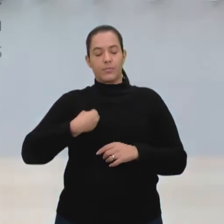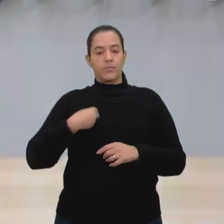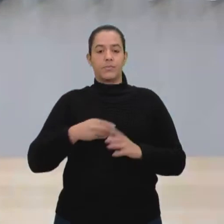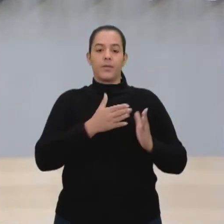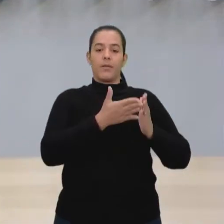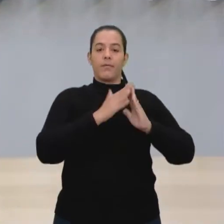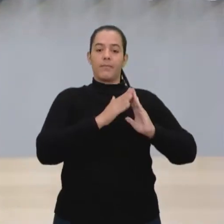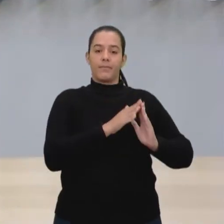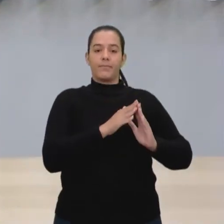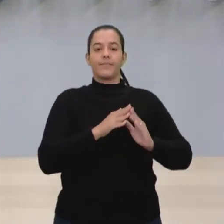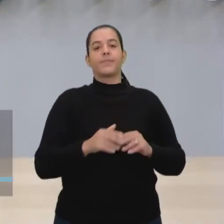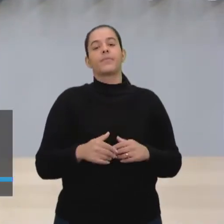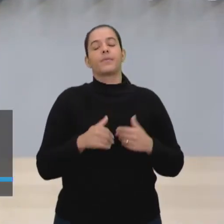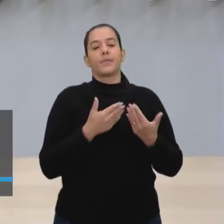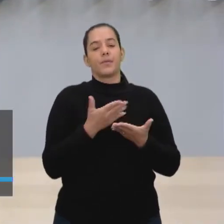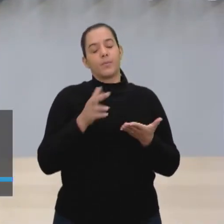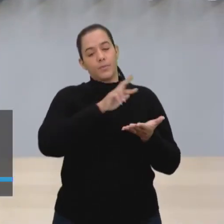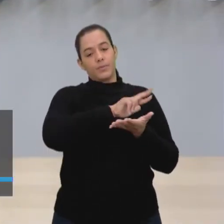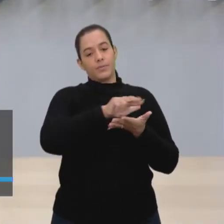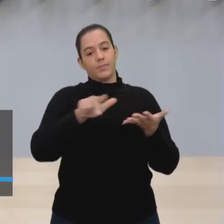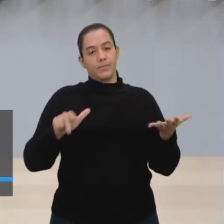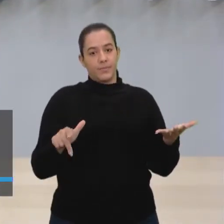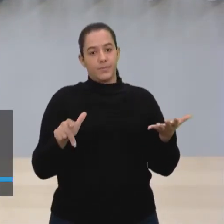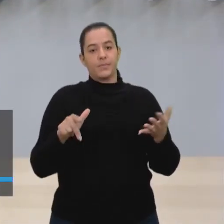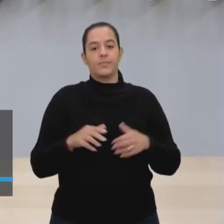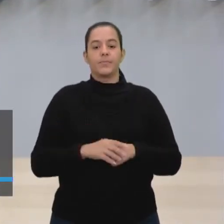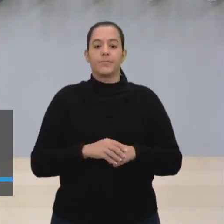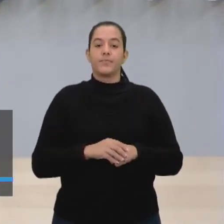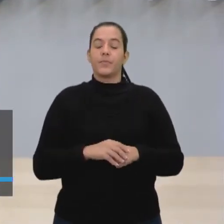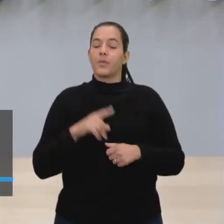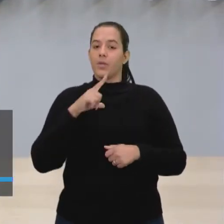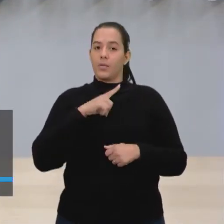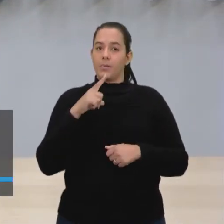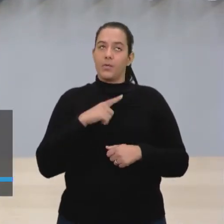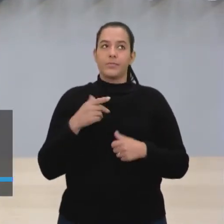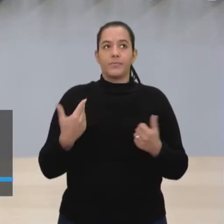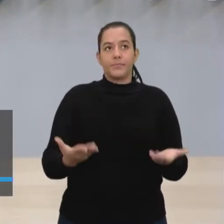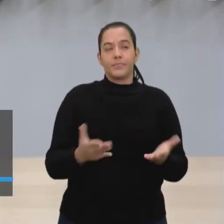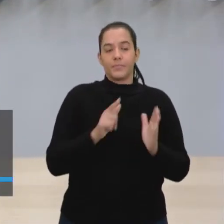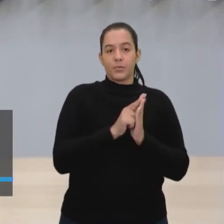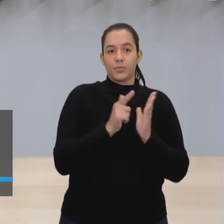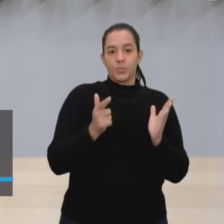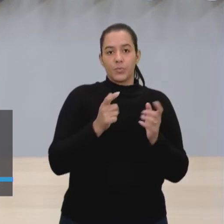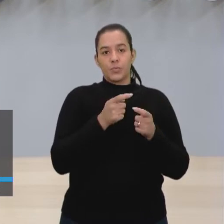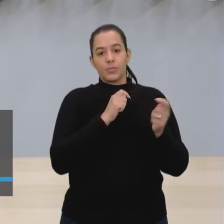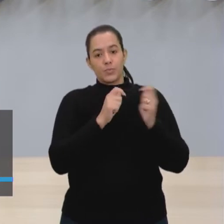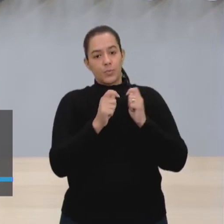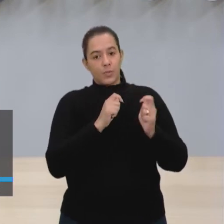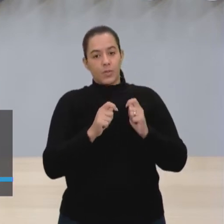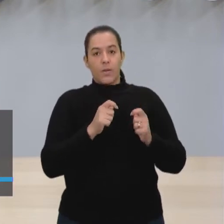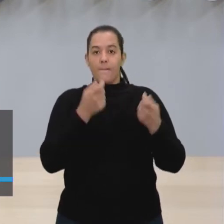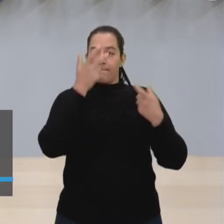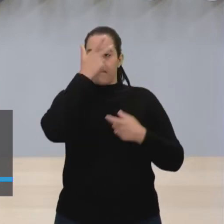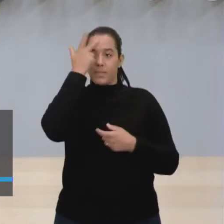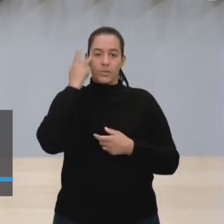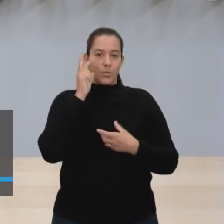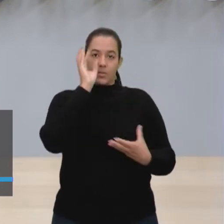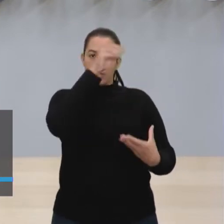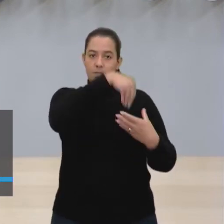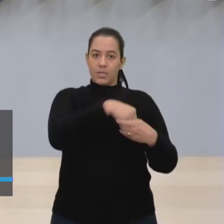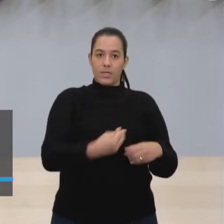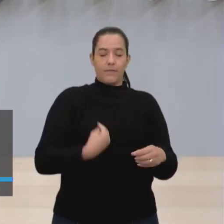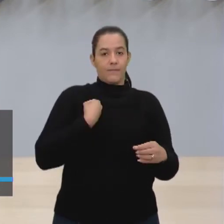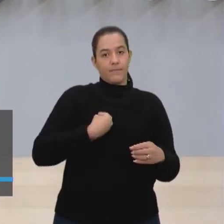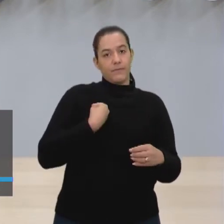presta atenção, o jornalismo comunitário ele pode ter duas vertentes aí. Ele pode ser um jornalismo praticado por pessoas que não são da comunidade, mas